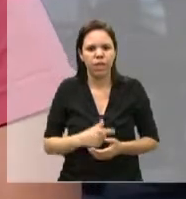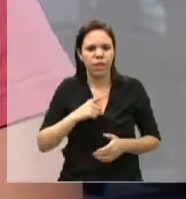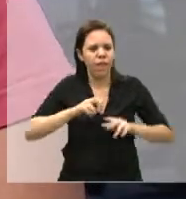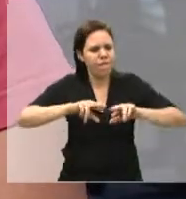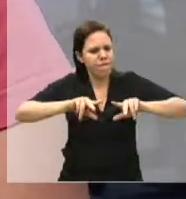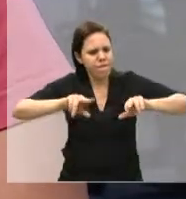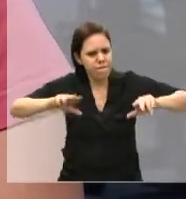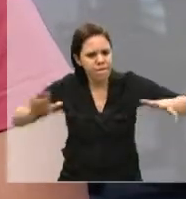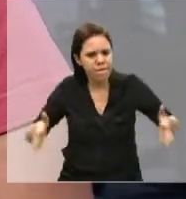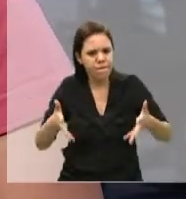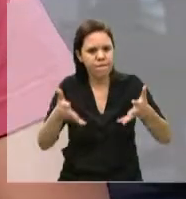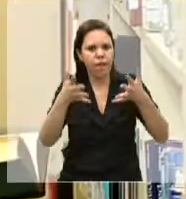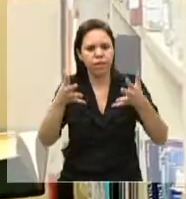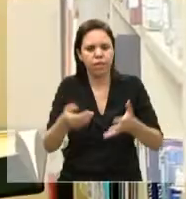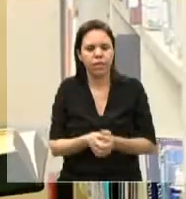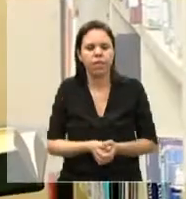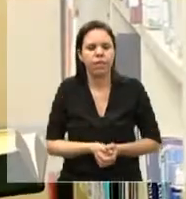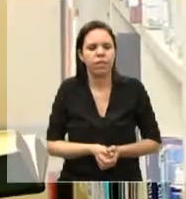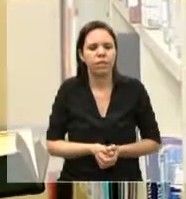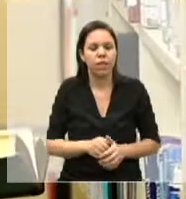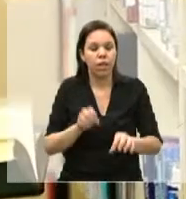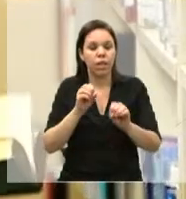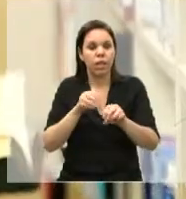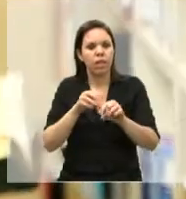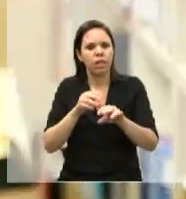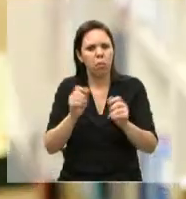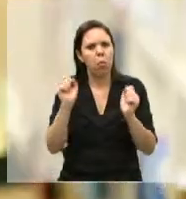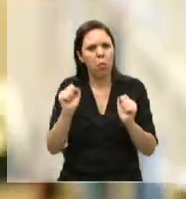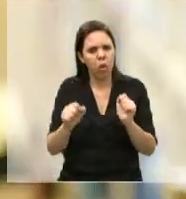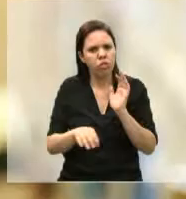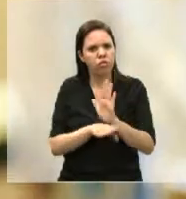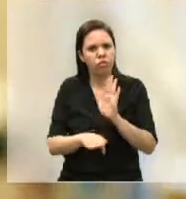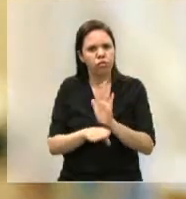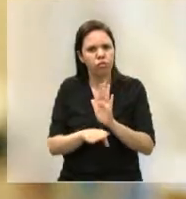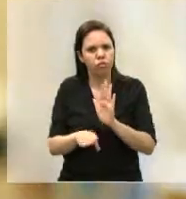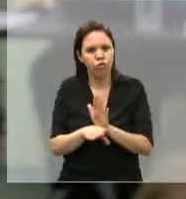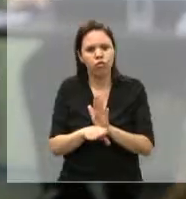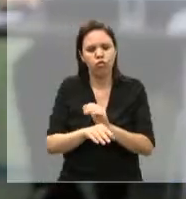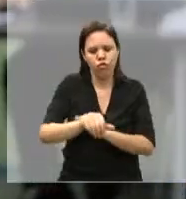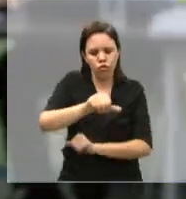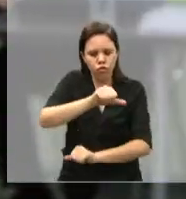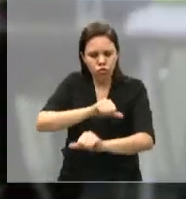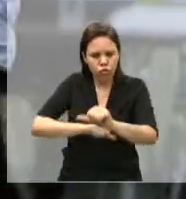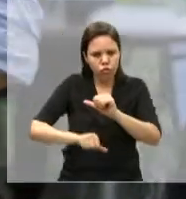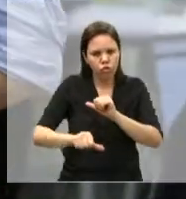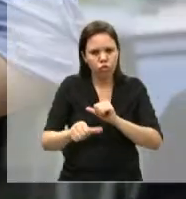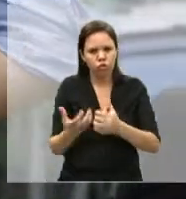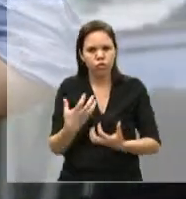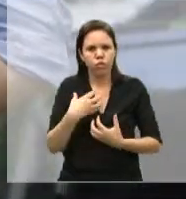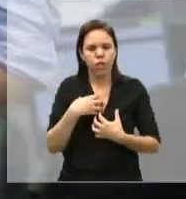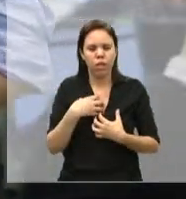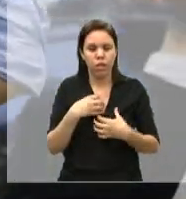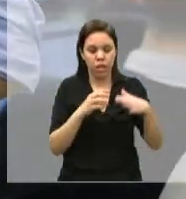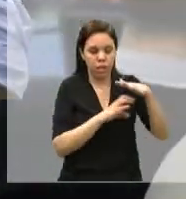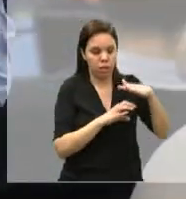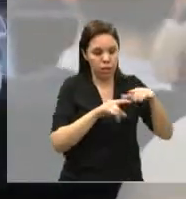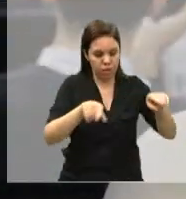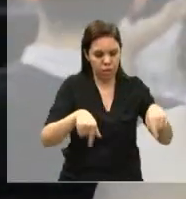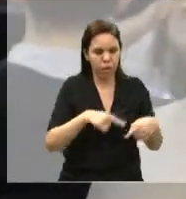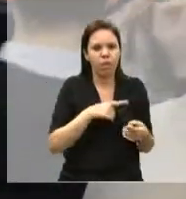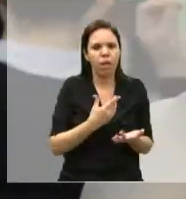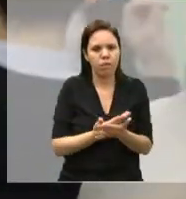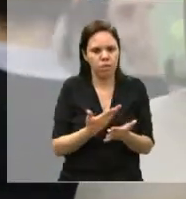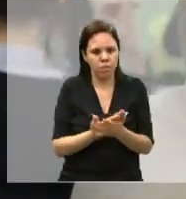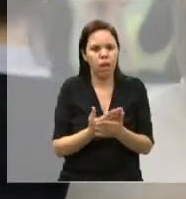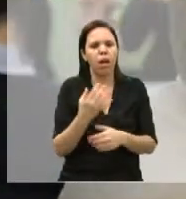diversos incentivos nesse sentido. A educação pode ajudar a virar o jogo. Da empresa, até uma sala de aula virtual